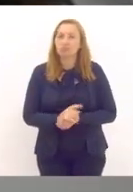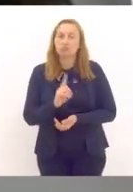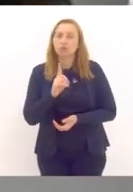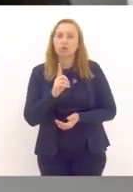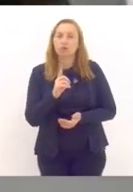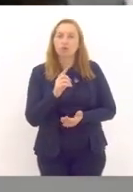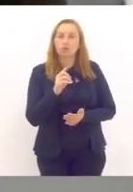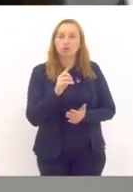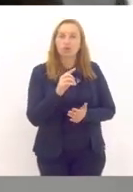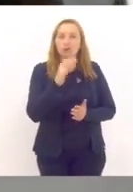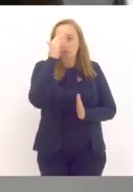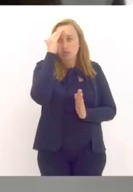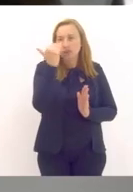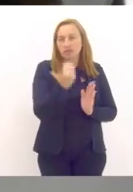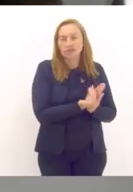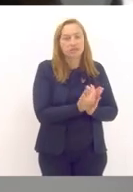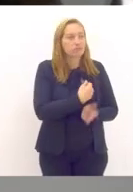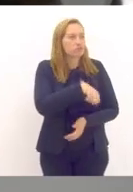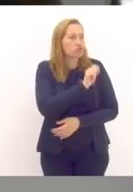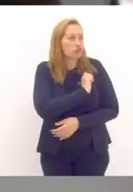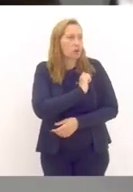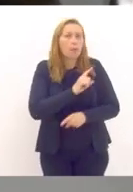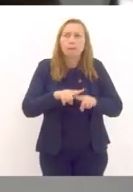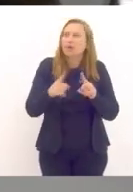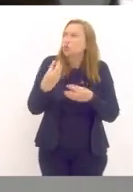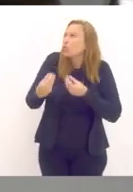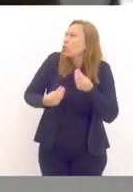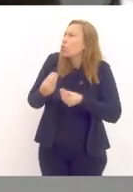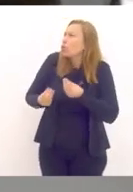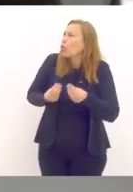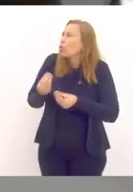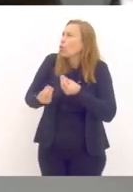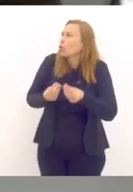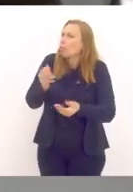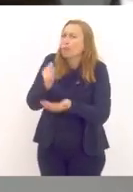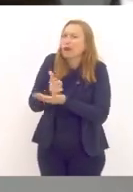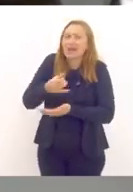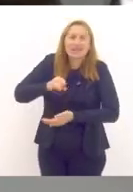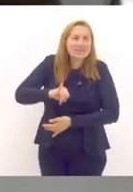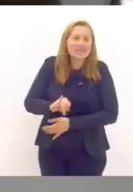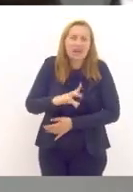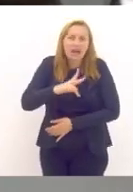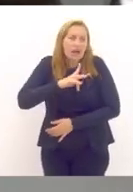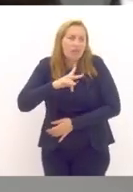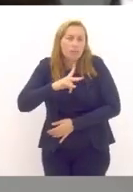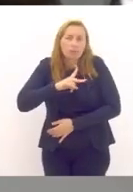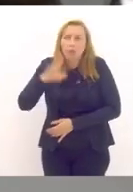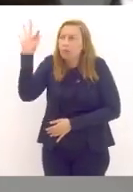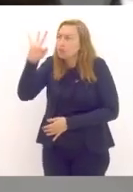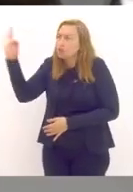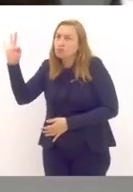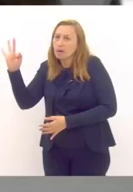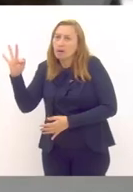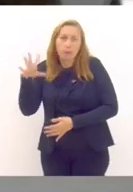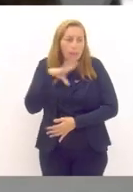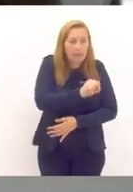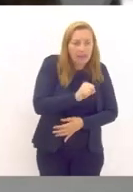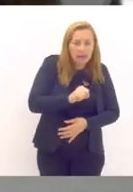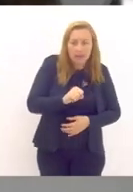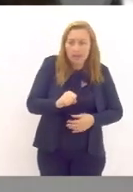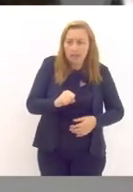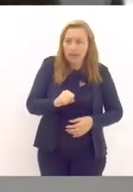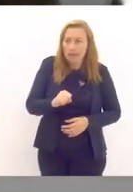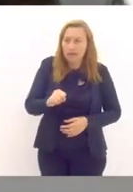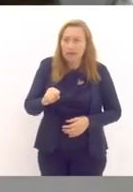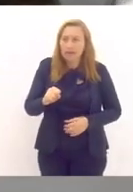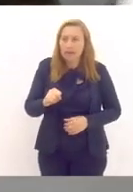cumprindo o regime de recuperação fiscal. Mas como cumprir? Se a própria União sangra daqui, sangra acolá, como é que o